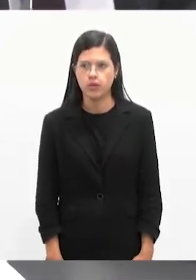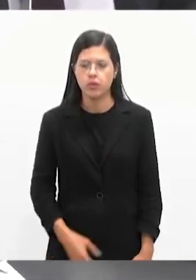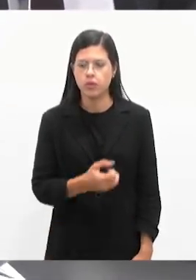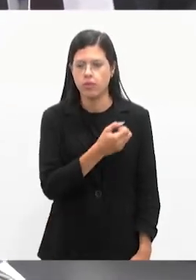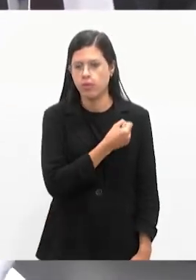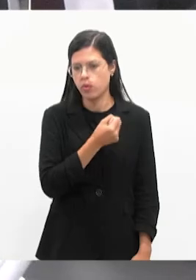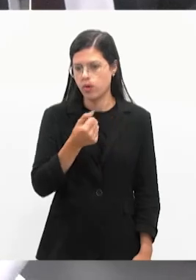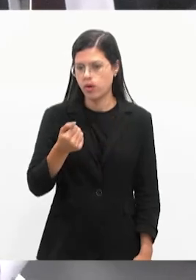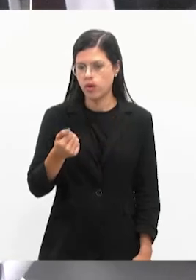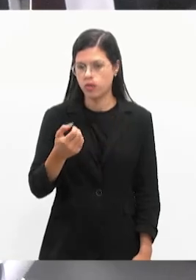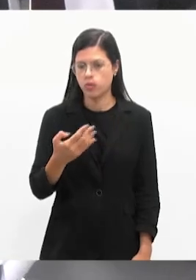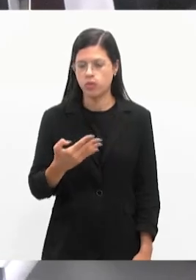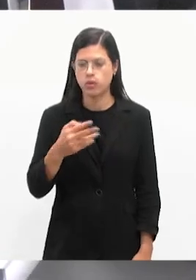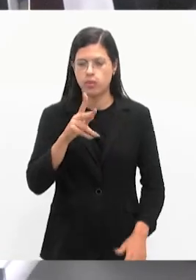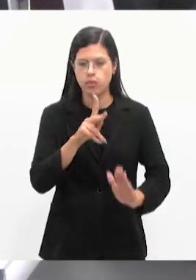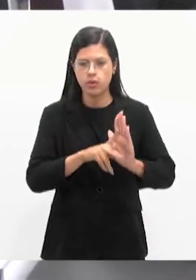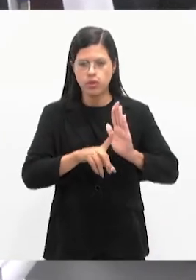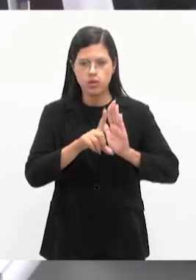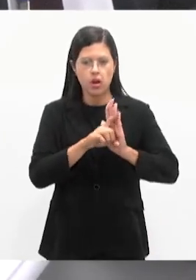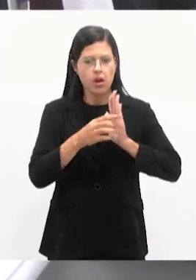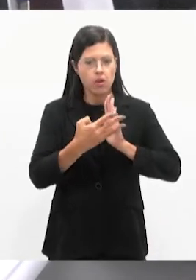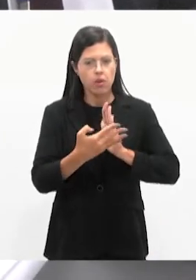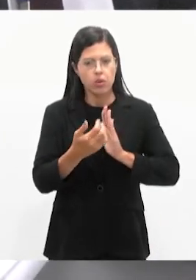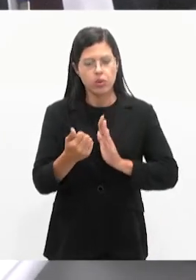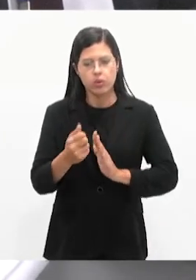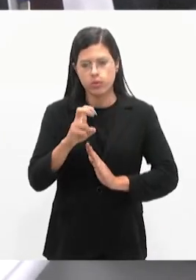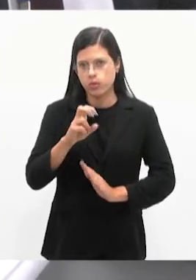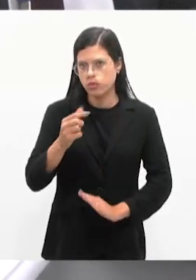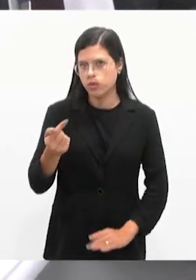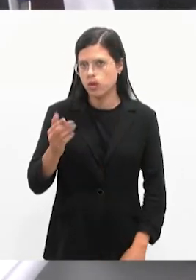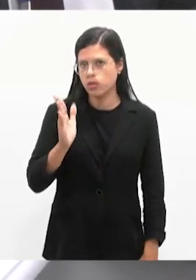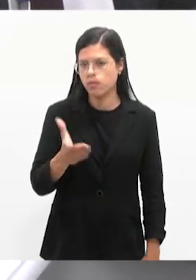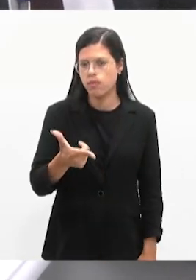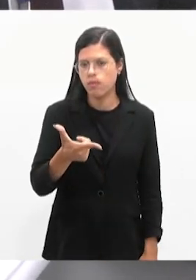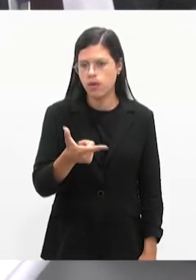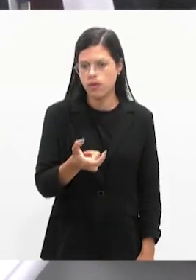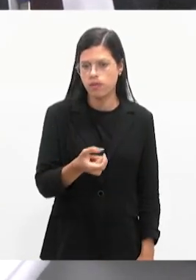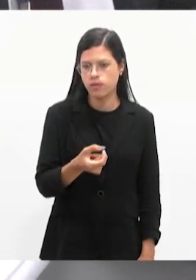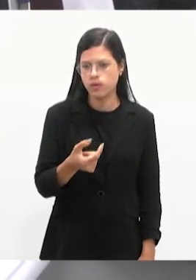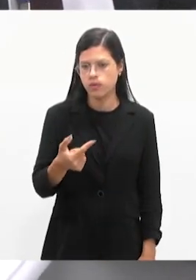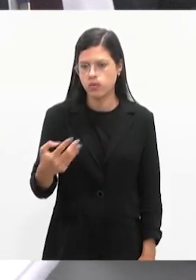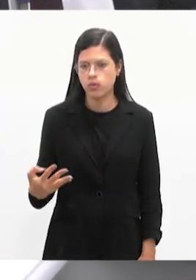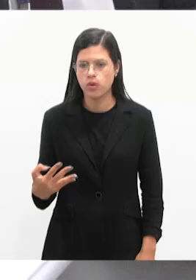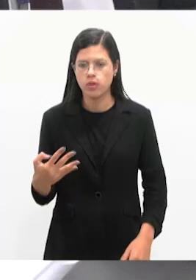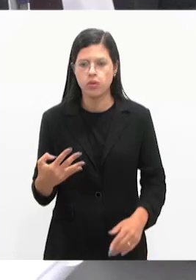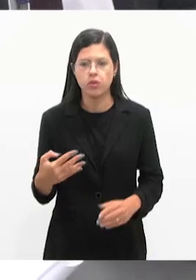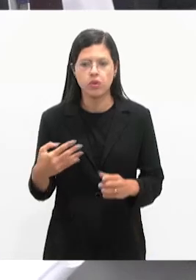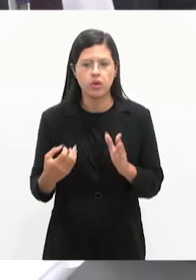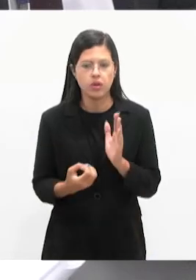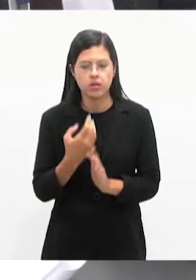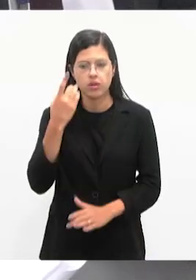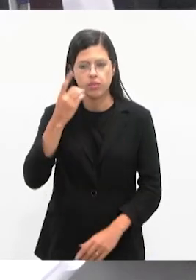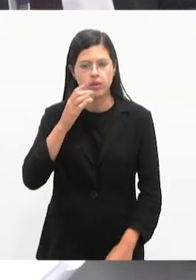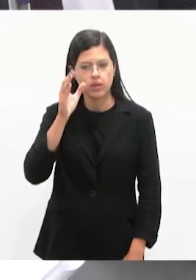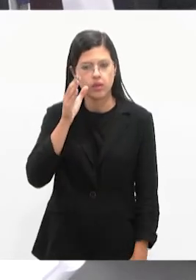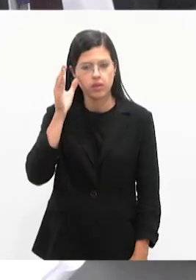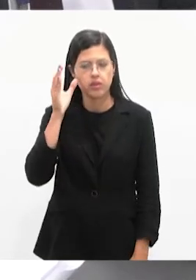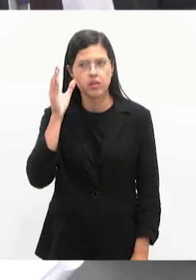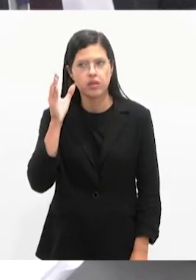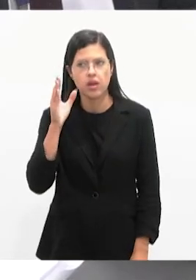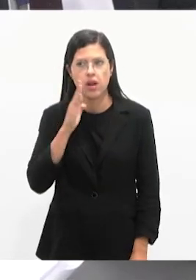Item 14 da pauta, projeto de lei número 4.157 de 24, de autoria da deputada Célia Jordão, que declara o